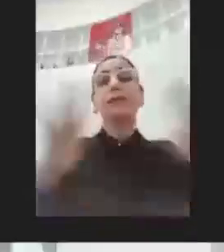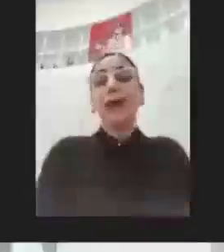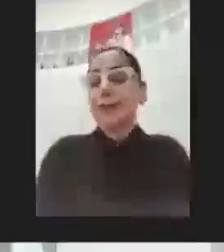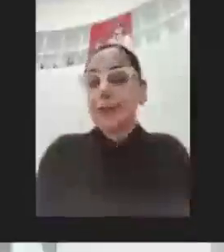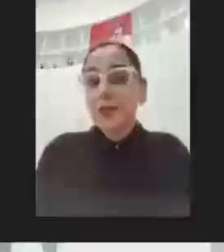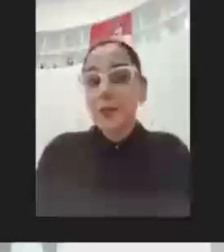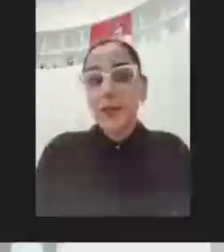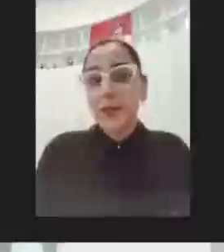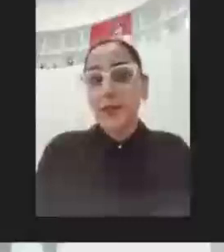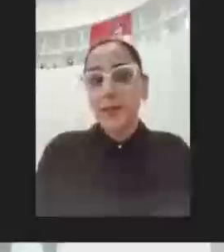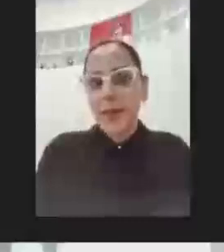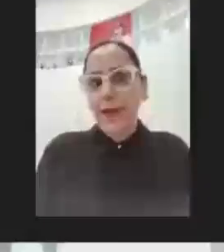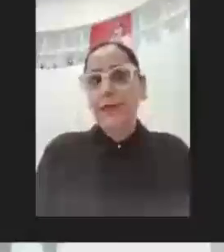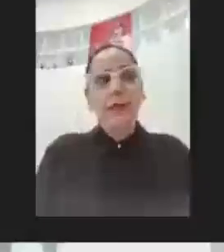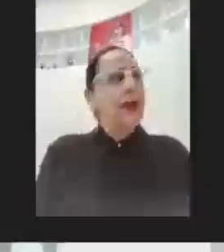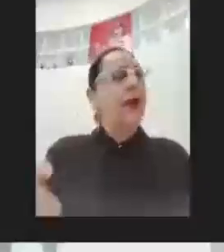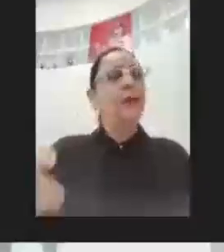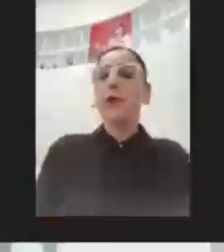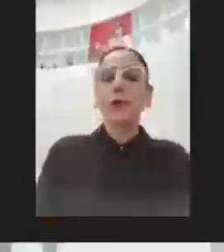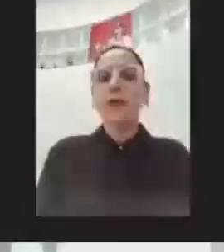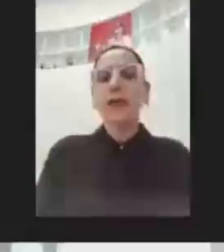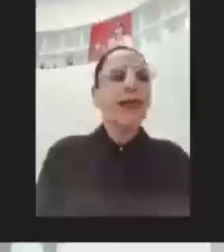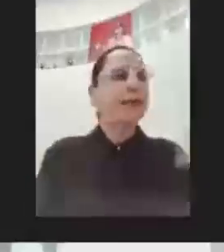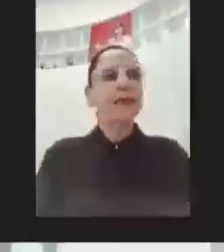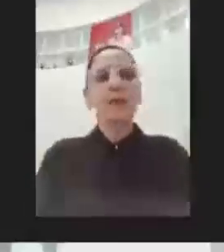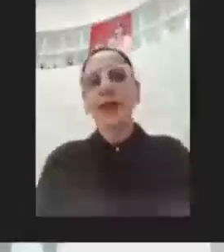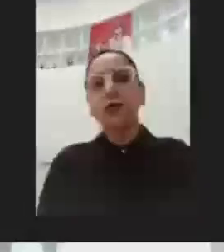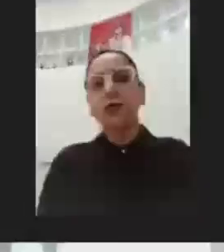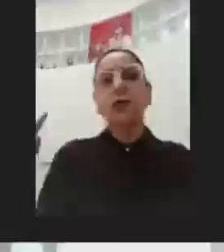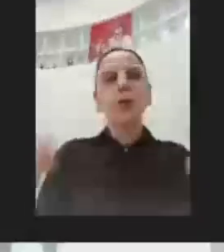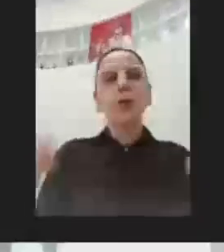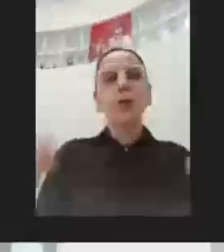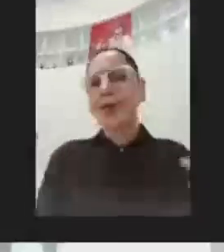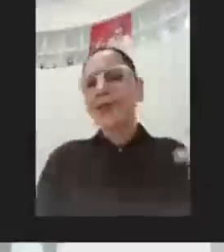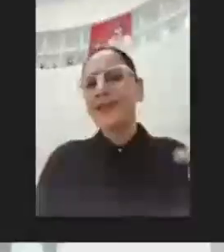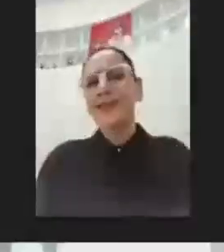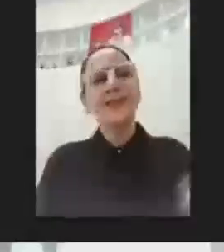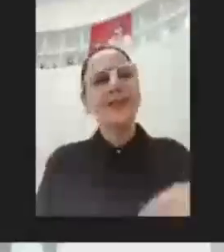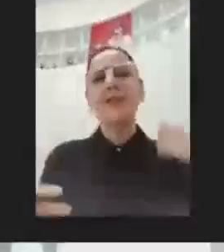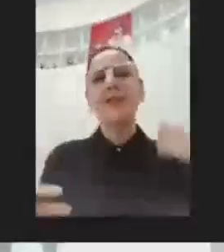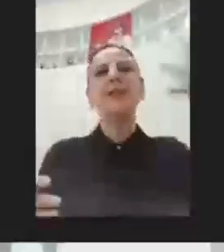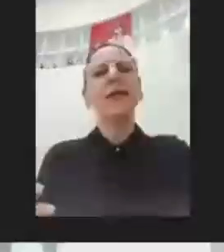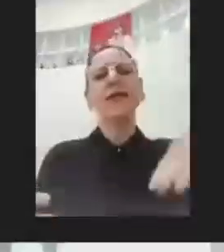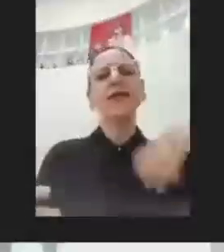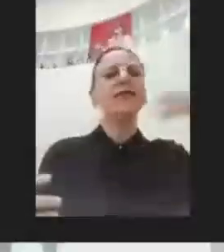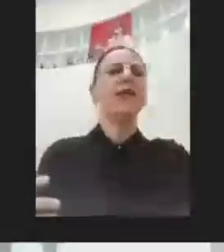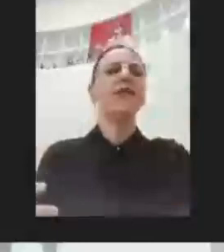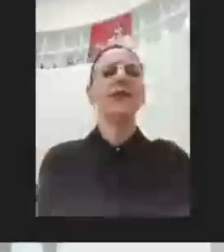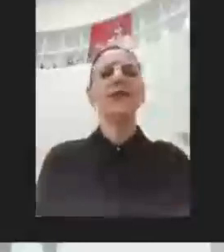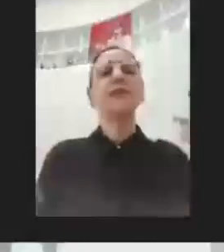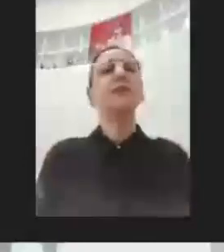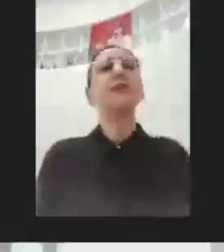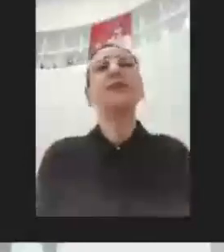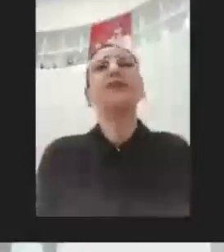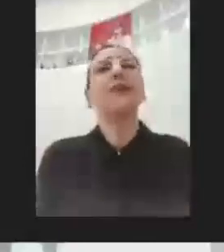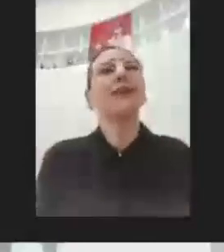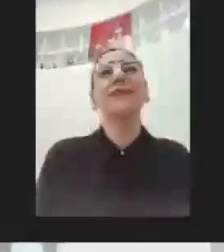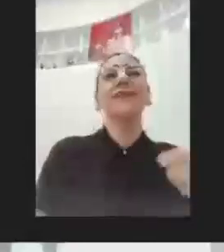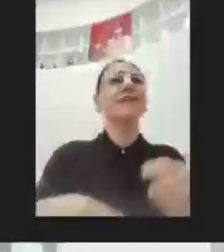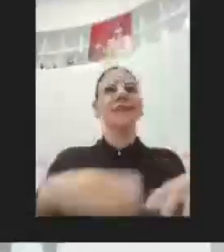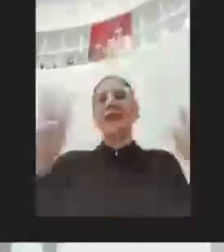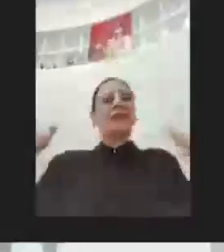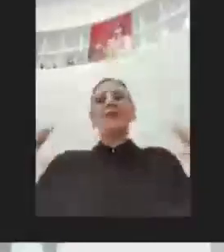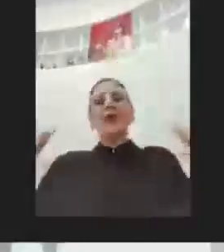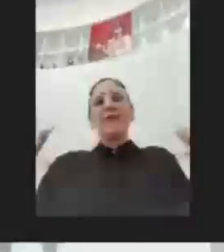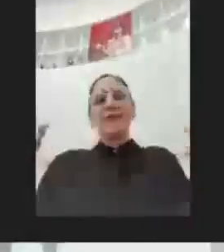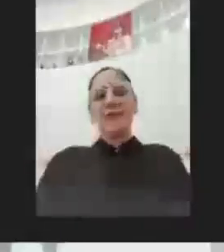Tá ali amamentando o bebê, do nada deixa de querer mamar. Ah, por que será? Não sei o quê, tô com pouco leite. Nada, excesso de leite, o bebê tá mamando, tá se engasgando, eles